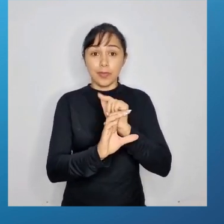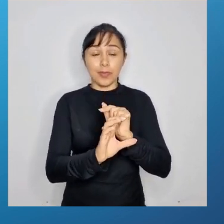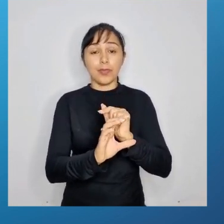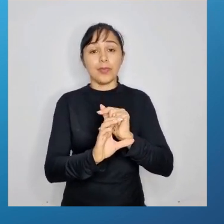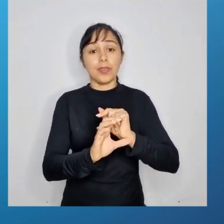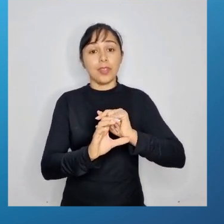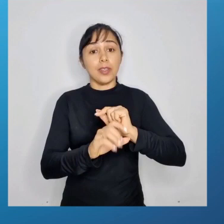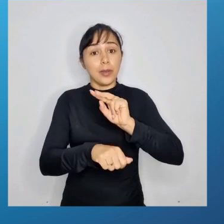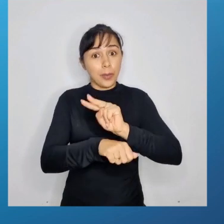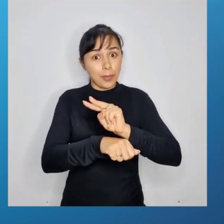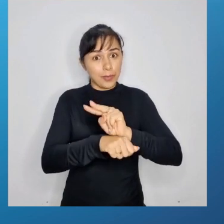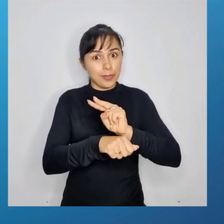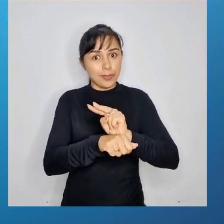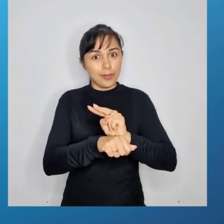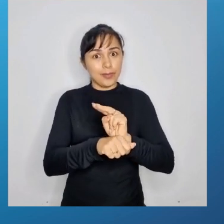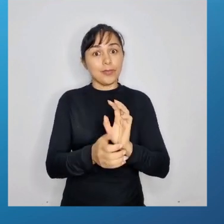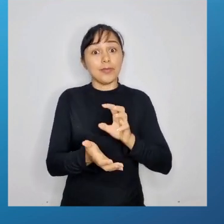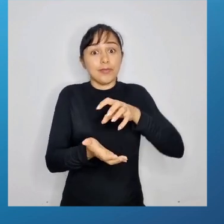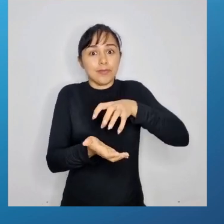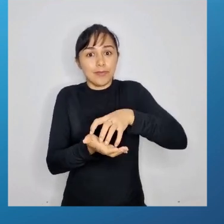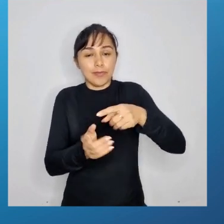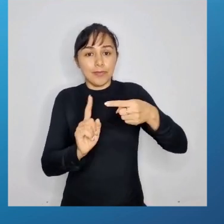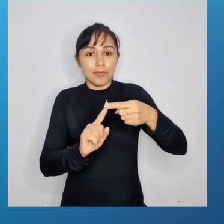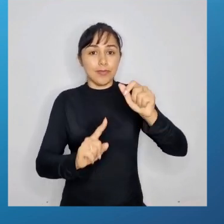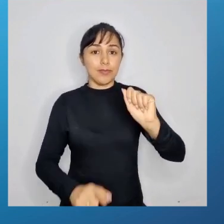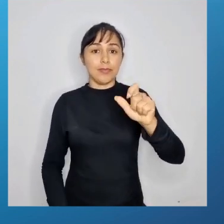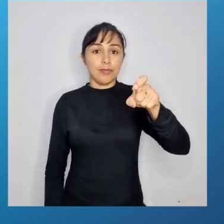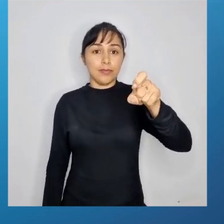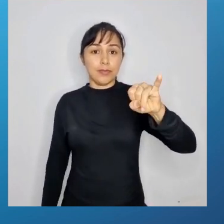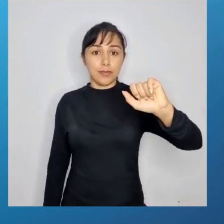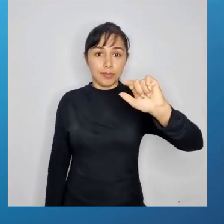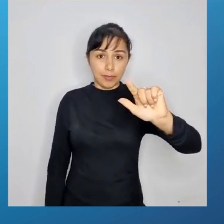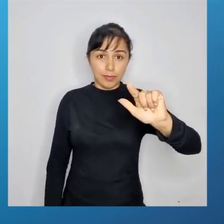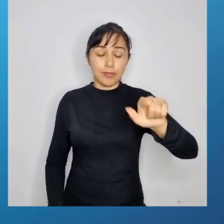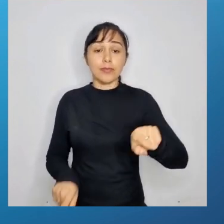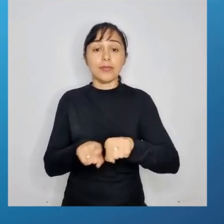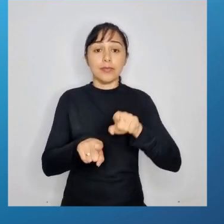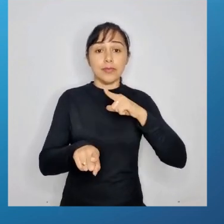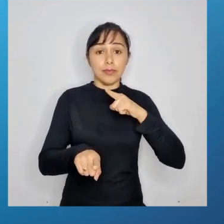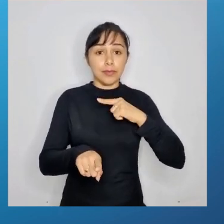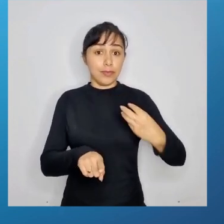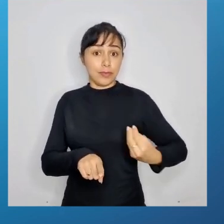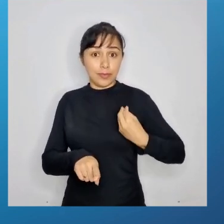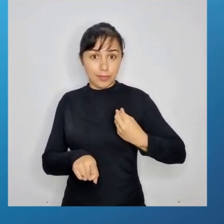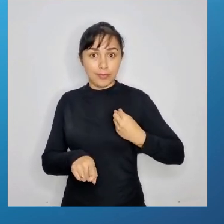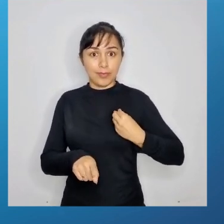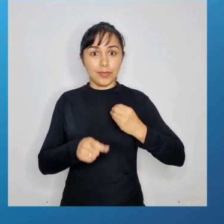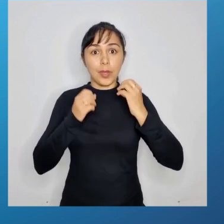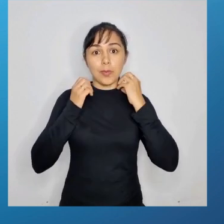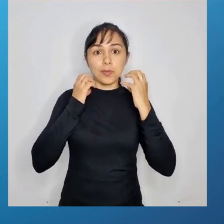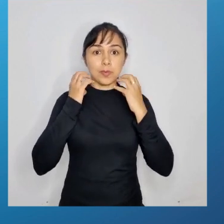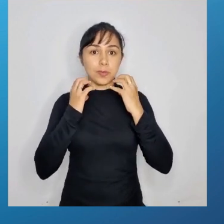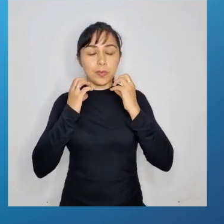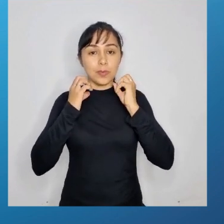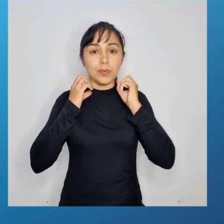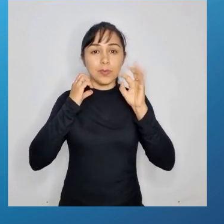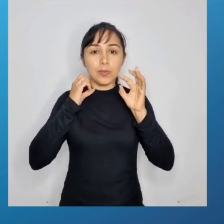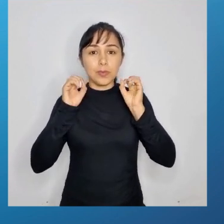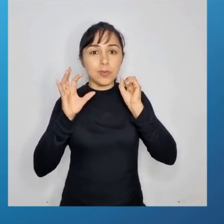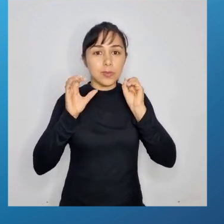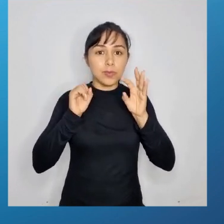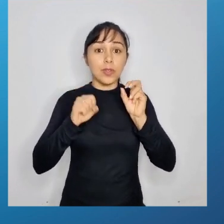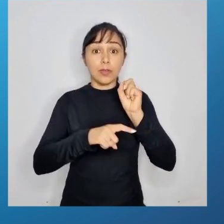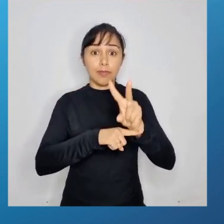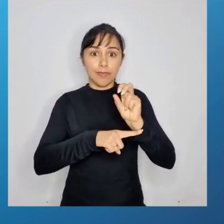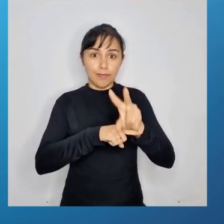em volta do esqueleto central, que é o axial. Nós temos também a presença de glândulas que secretam veneno.